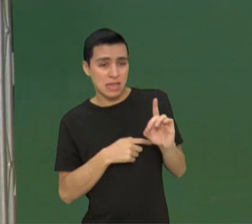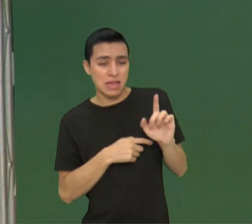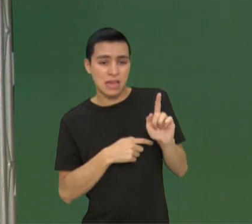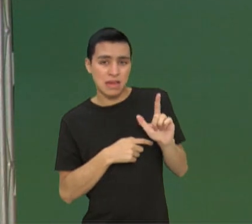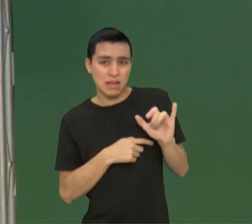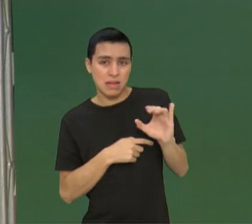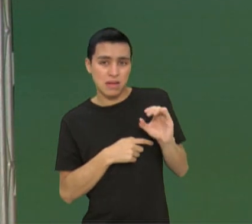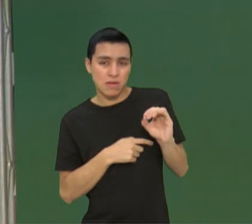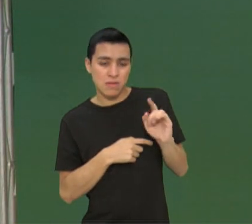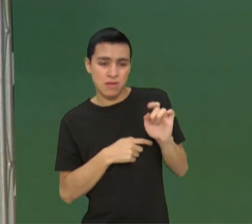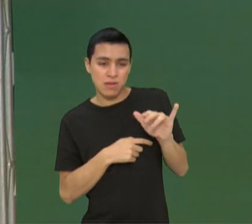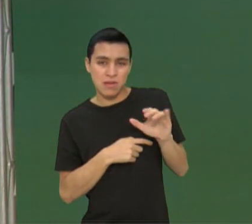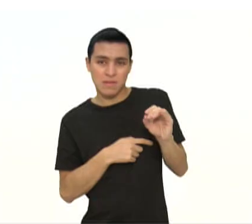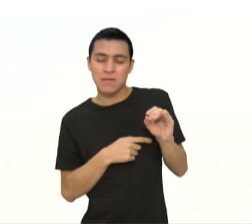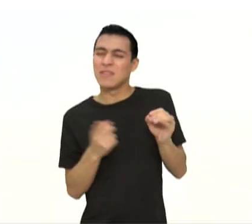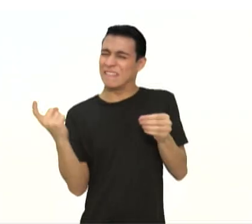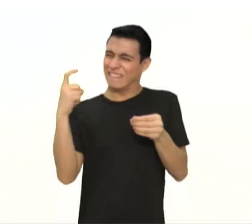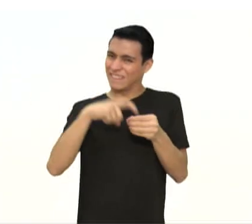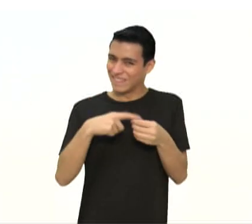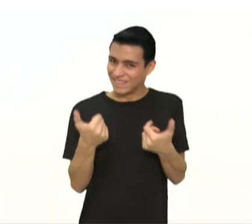glicogênio. Já volto.